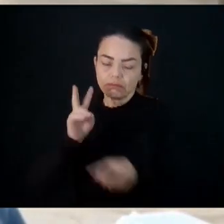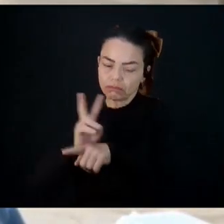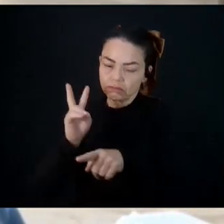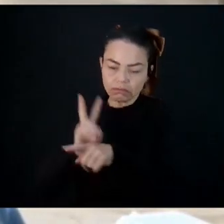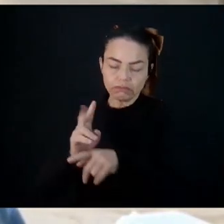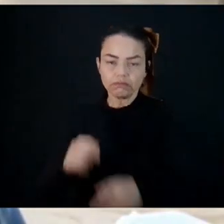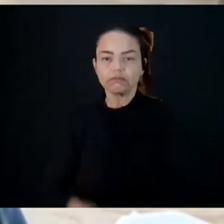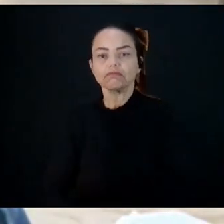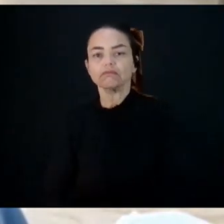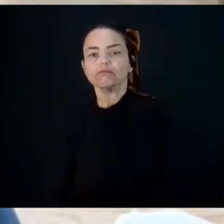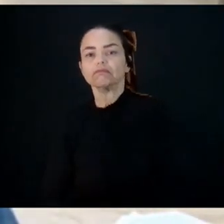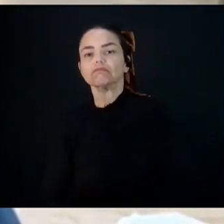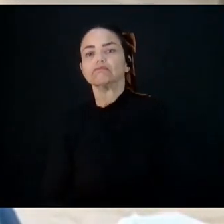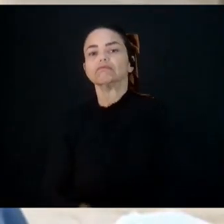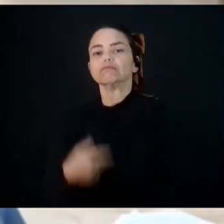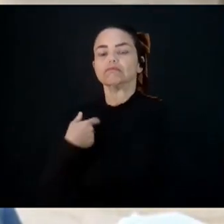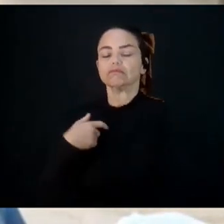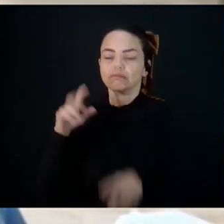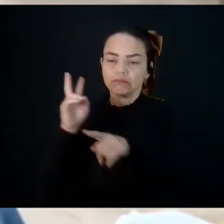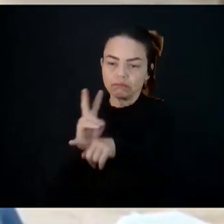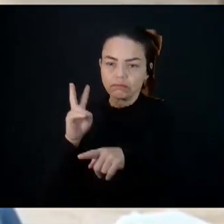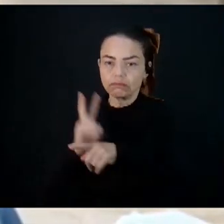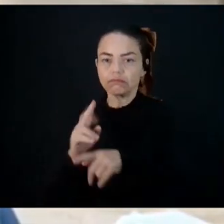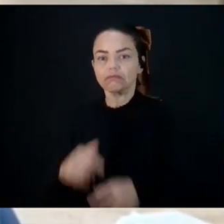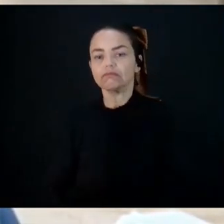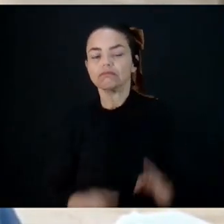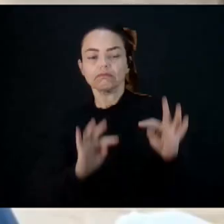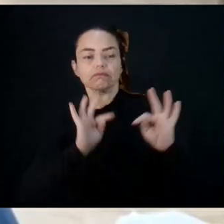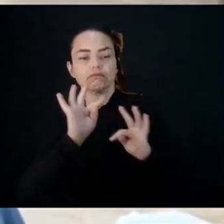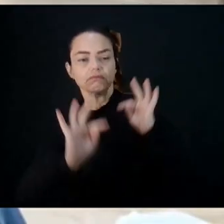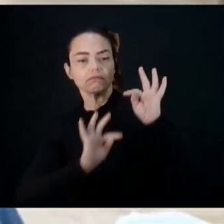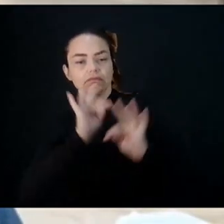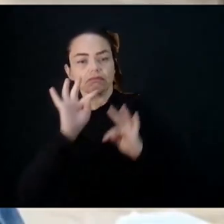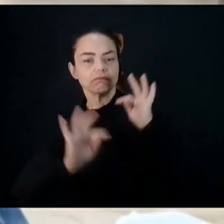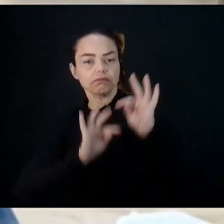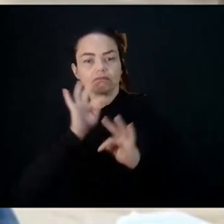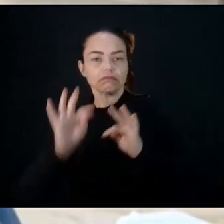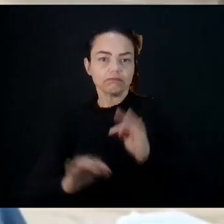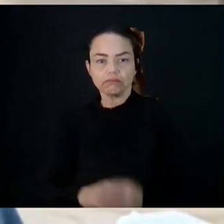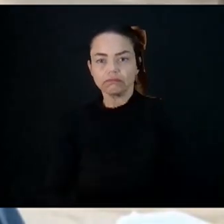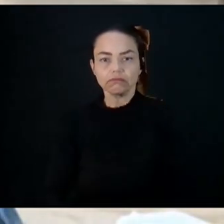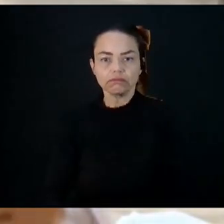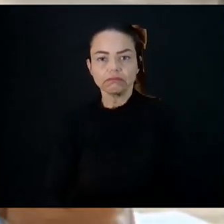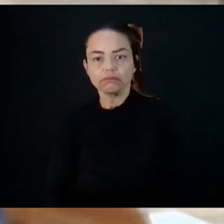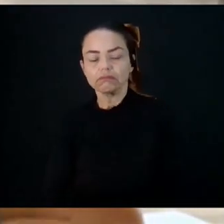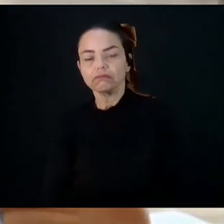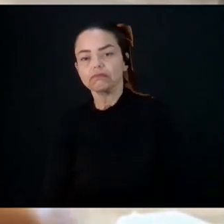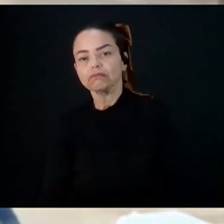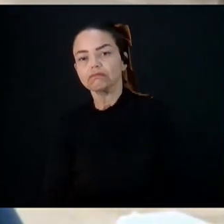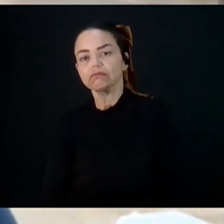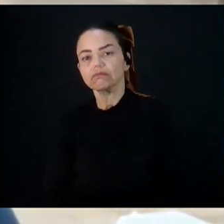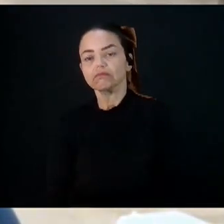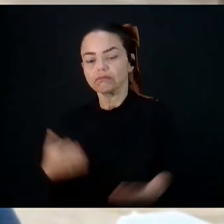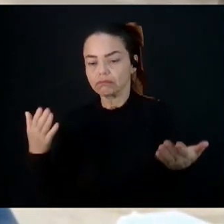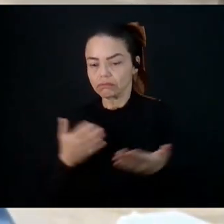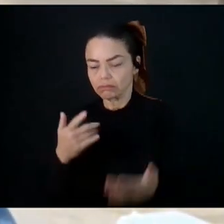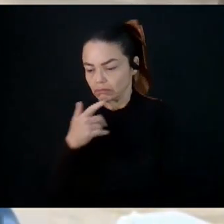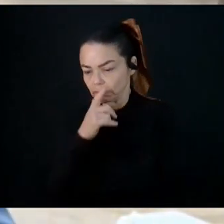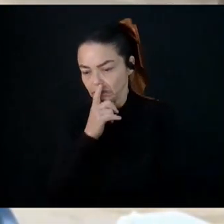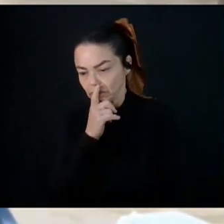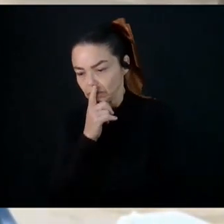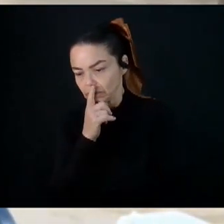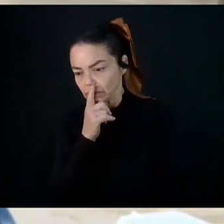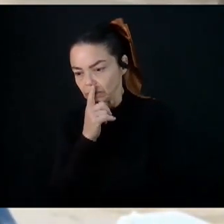cuidado preventivo quanto o tratamento, né? Eu hoje falo que